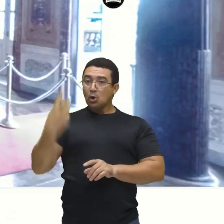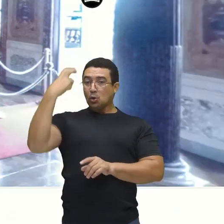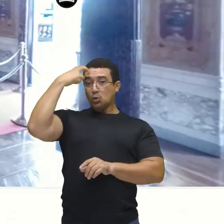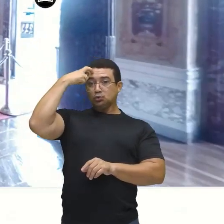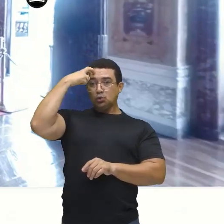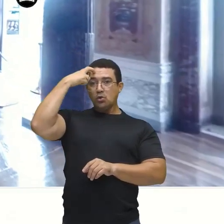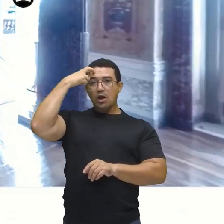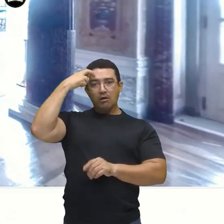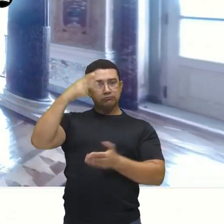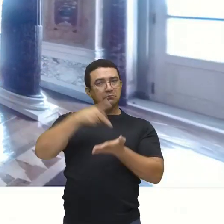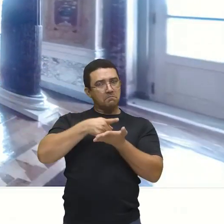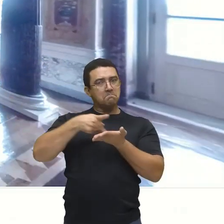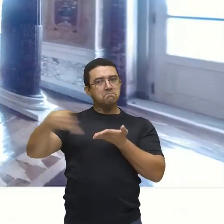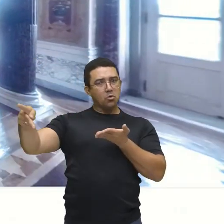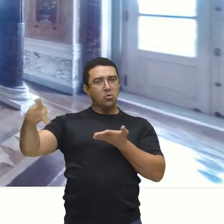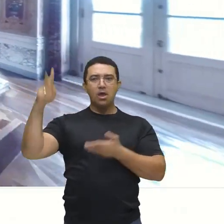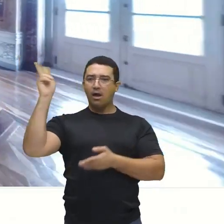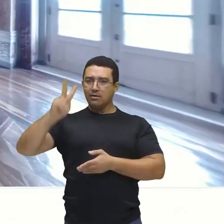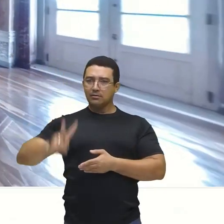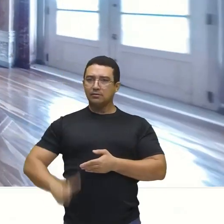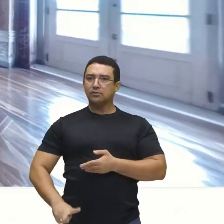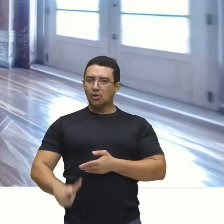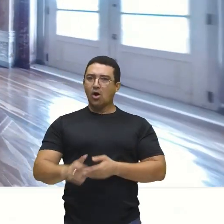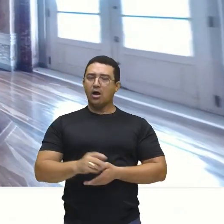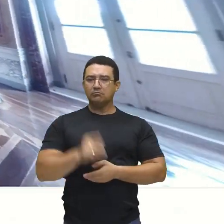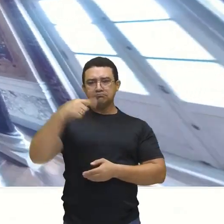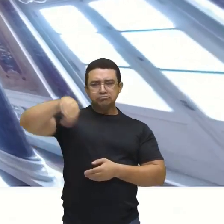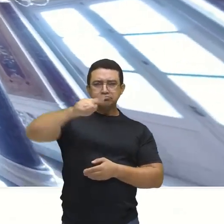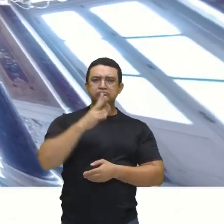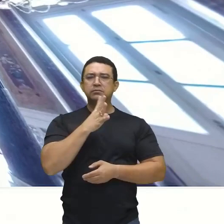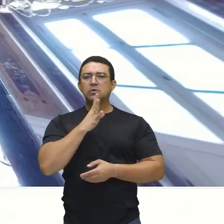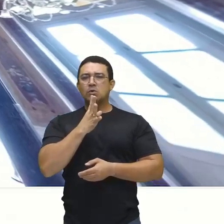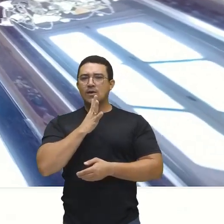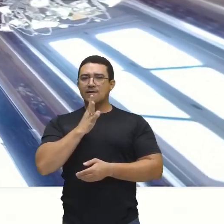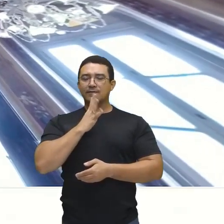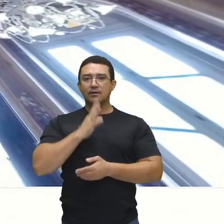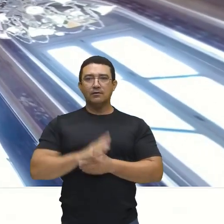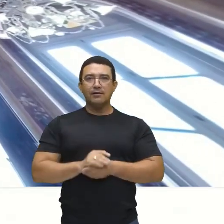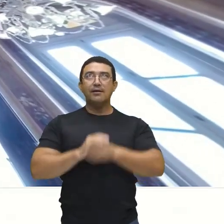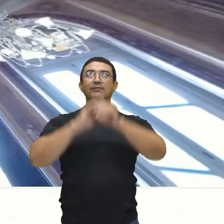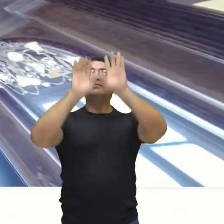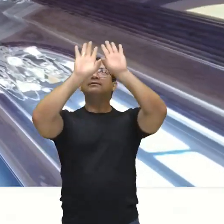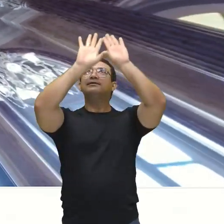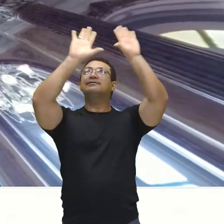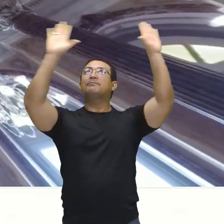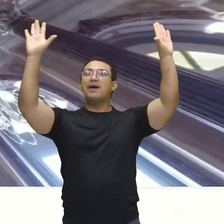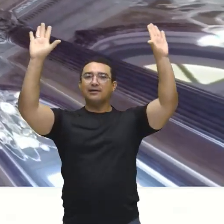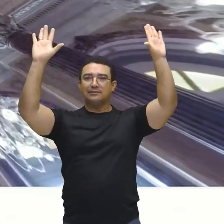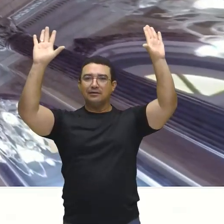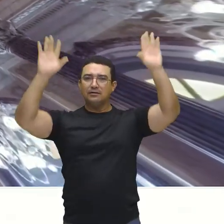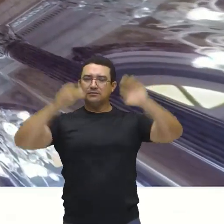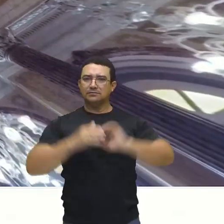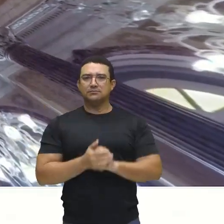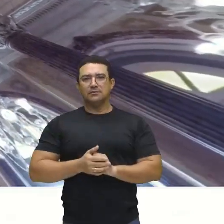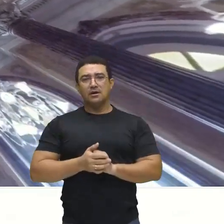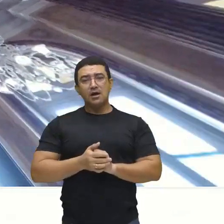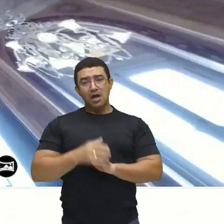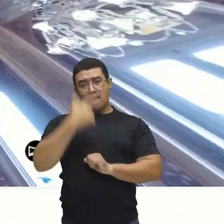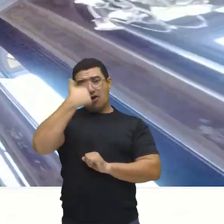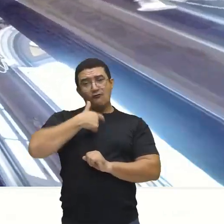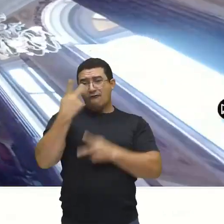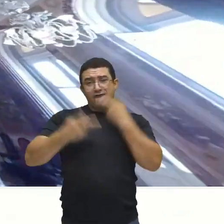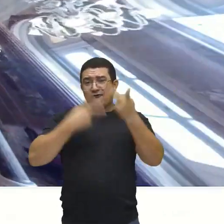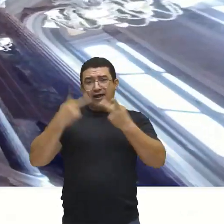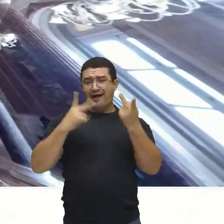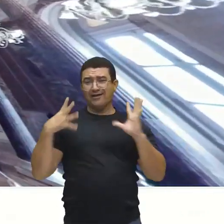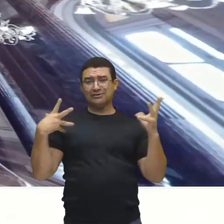pura, história. É vocês conhecerem. Olha o teto. Professora Lúcia não vai falar tudo, porque isso aqui